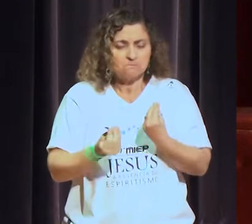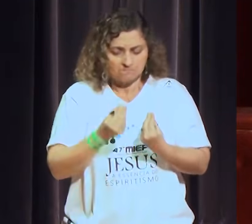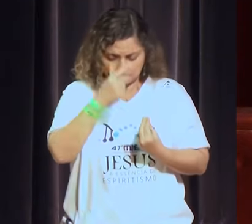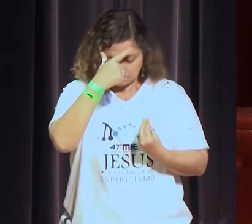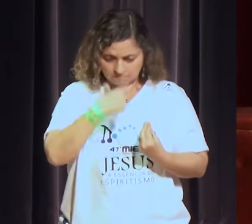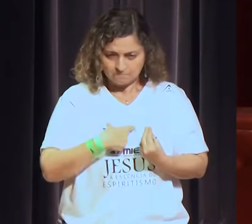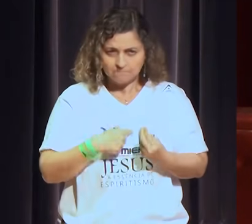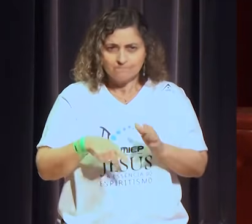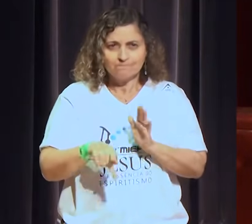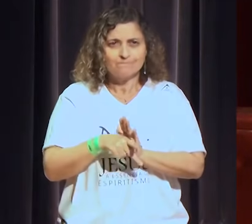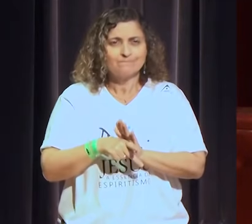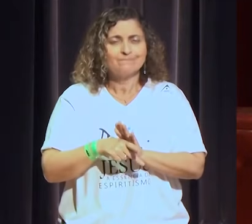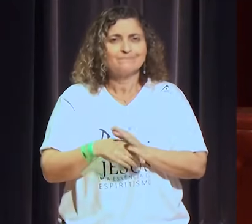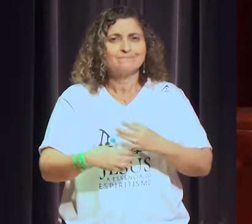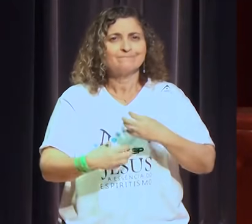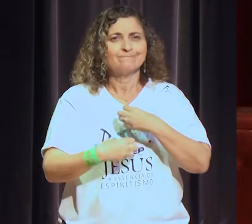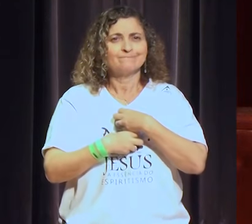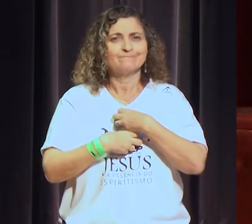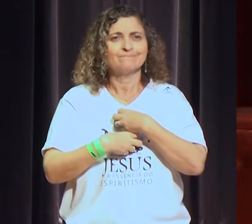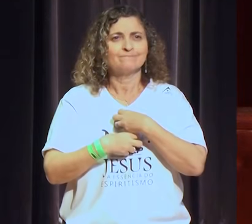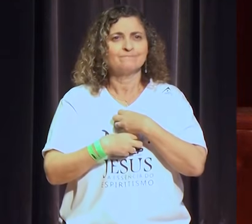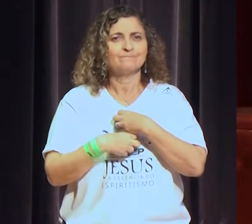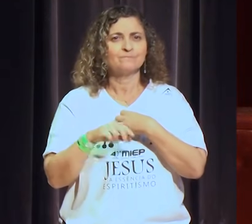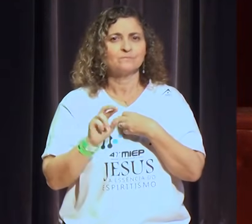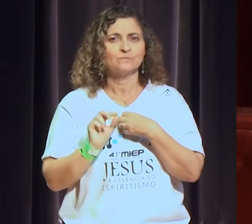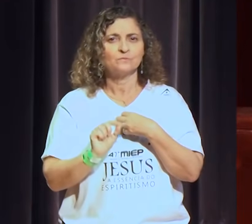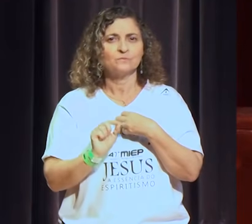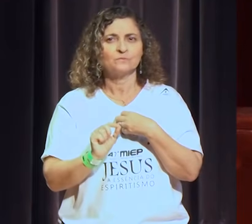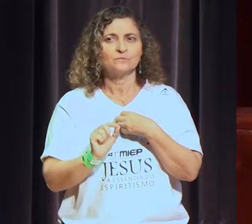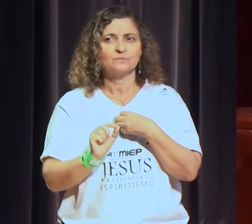montanha. É aquele sujeito mais...